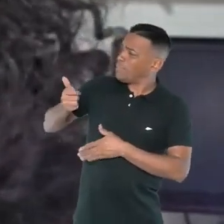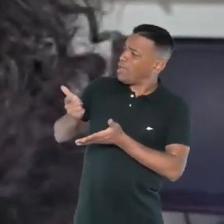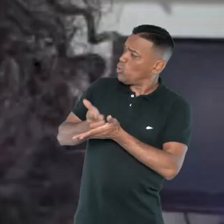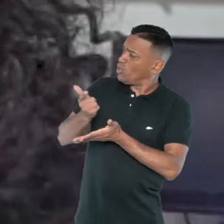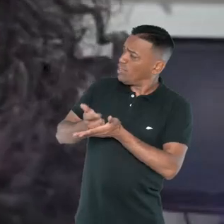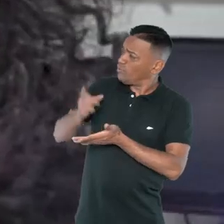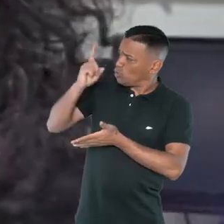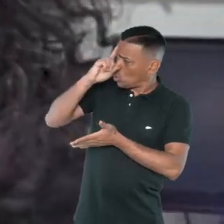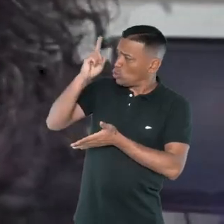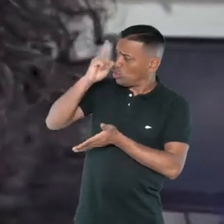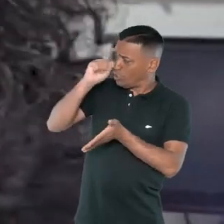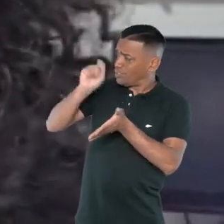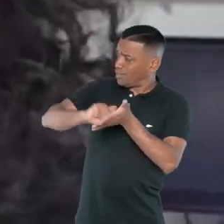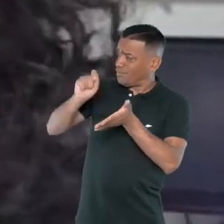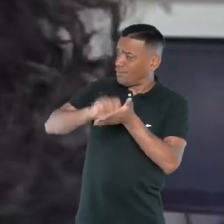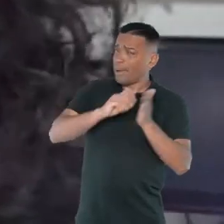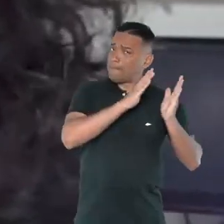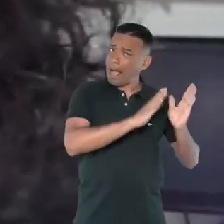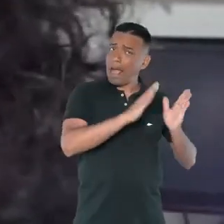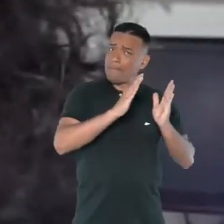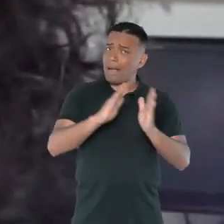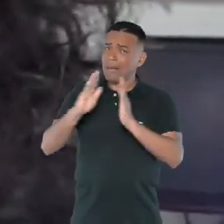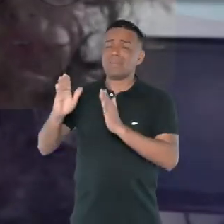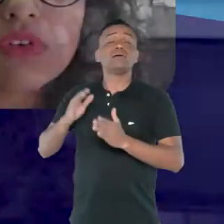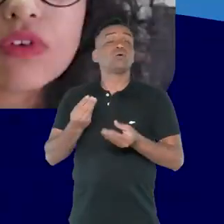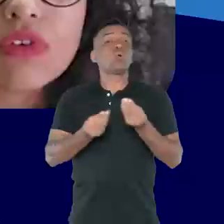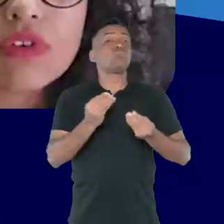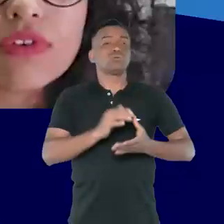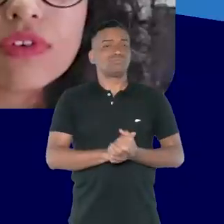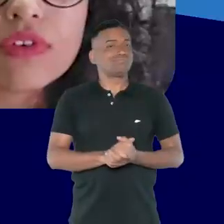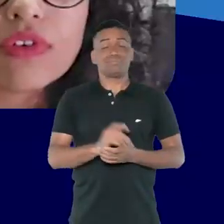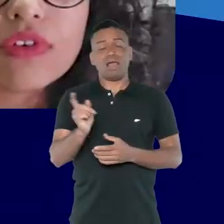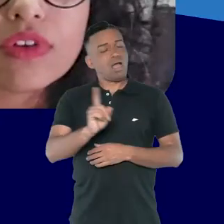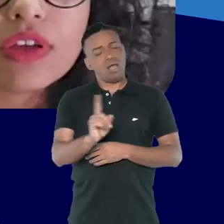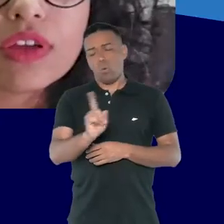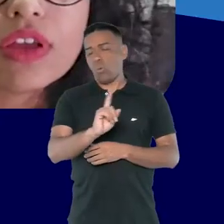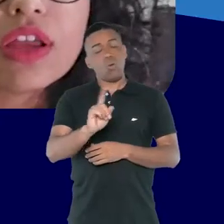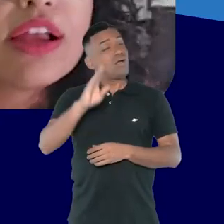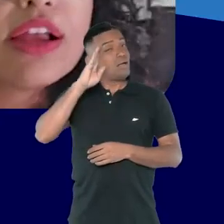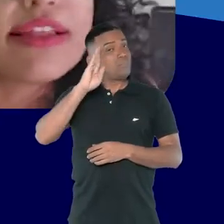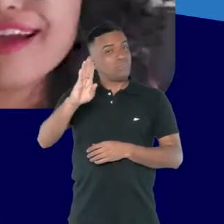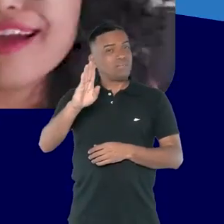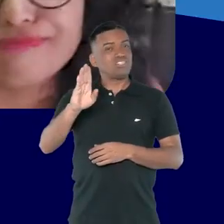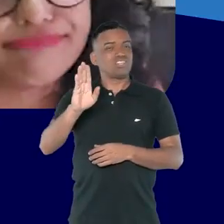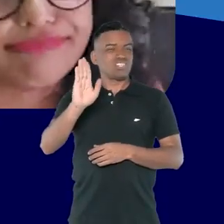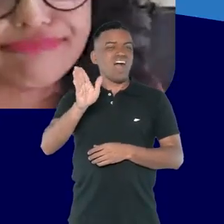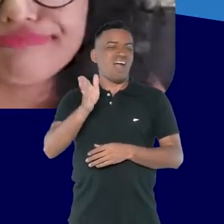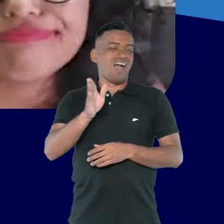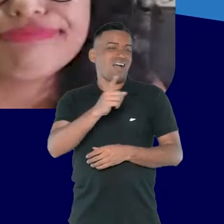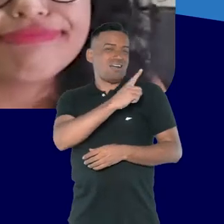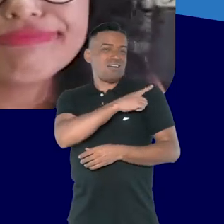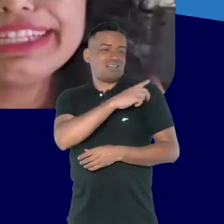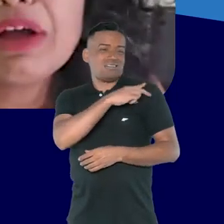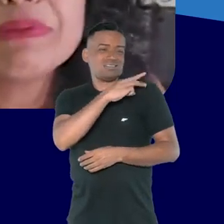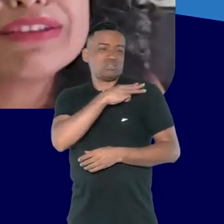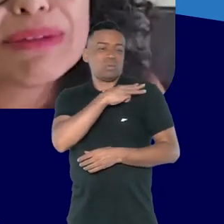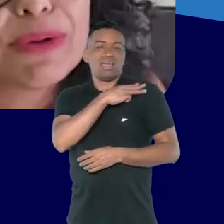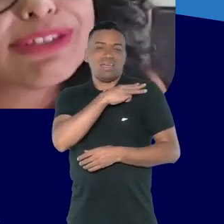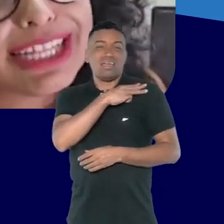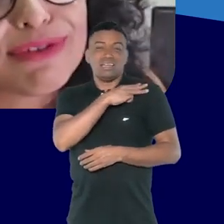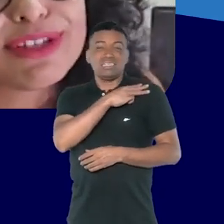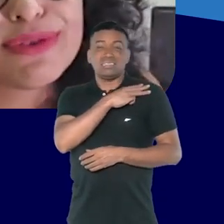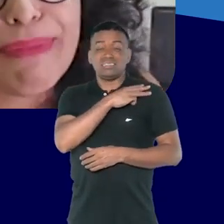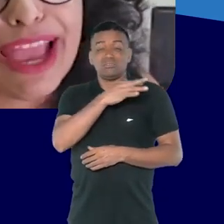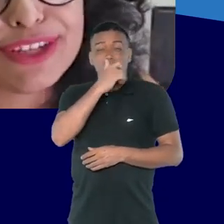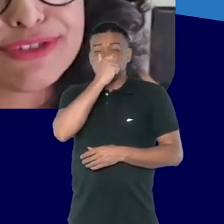aí eu fui pro segundo. Aí no primeiro você escrevia todos os dias, dava continuidade à história? Como que era? Não,